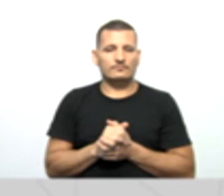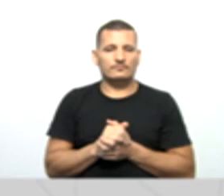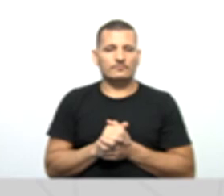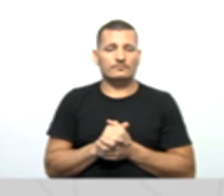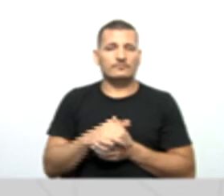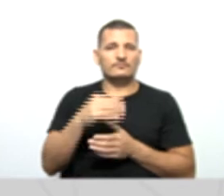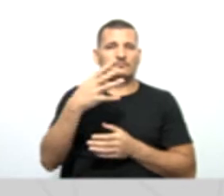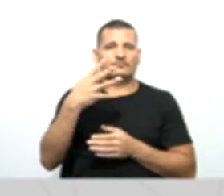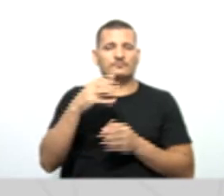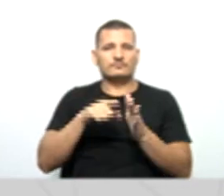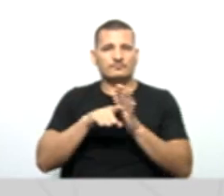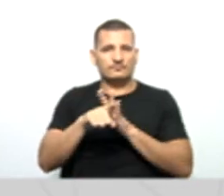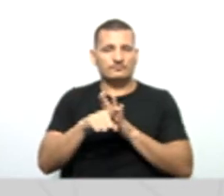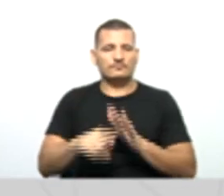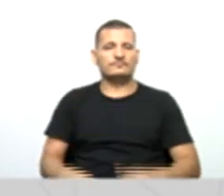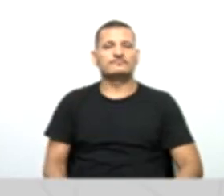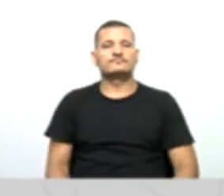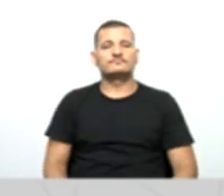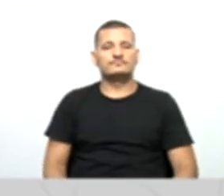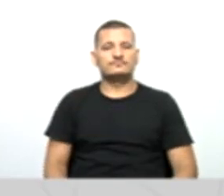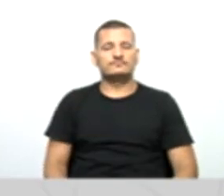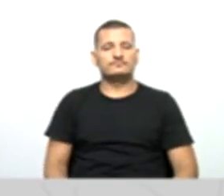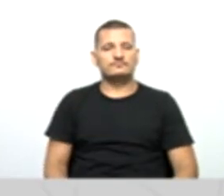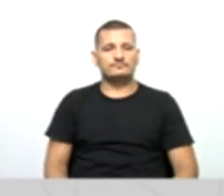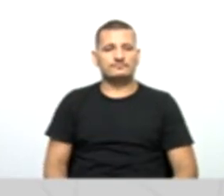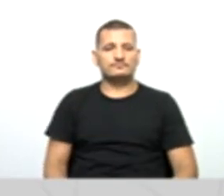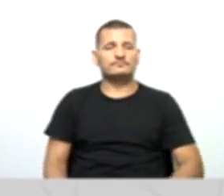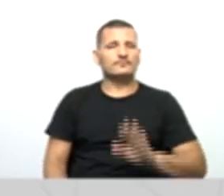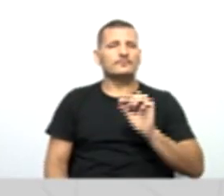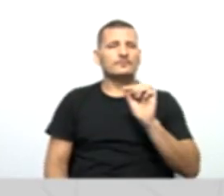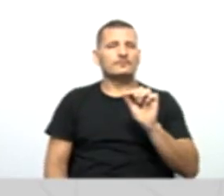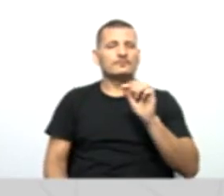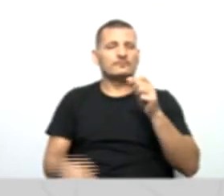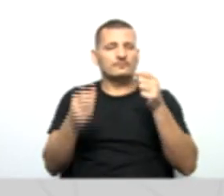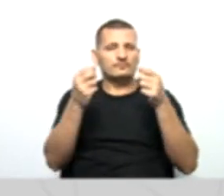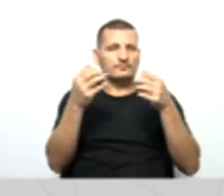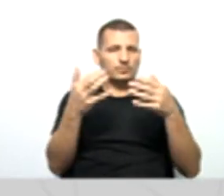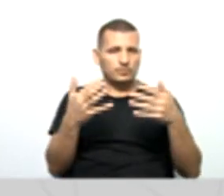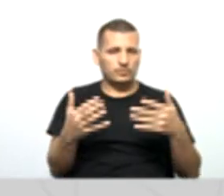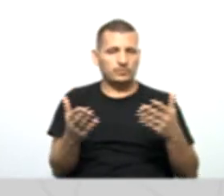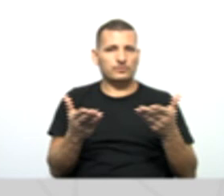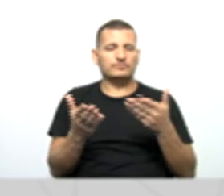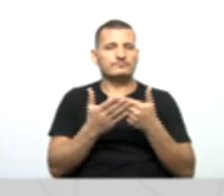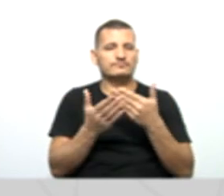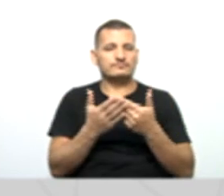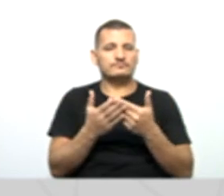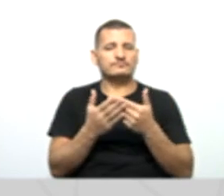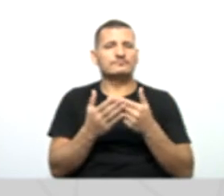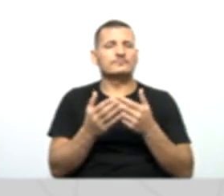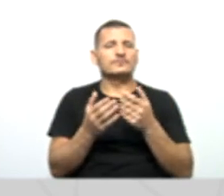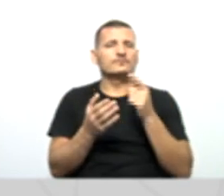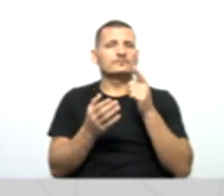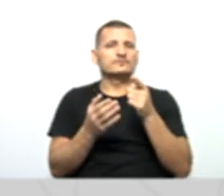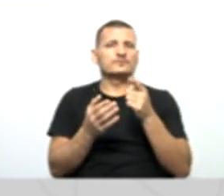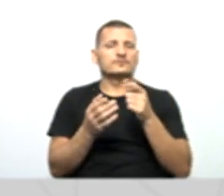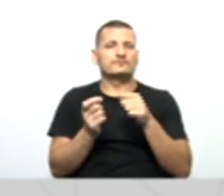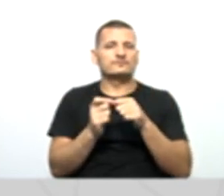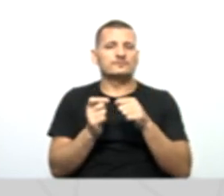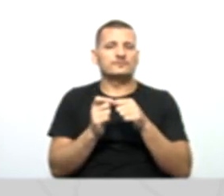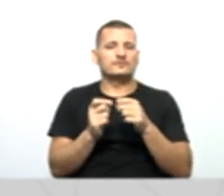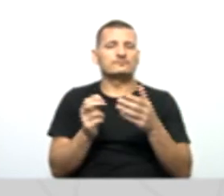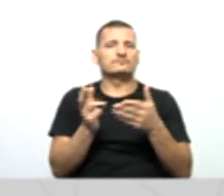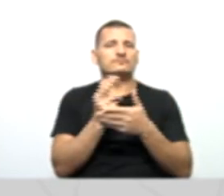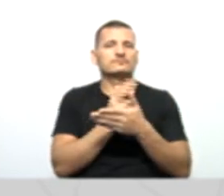quarta questão, tá? Com base no que foi estudado, escreva ou desenhe a estrutura analítica